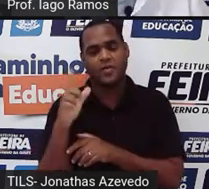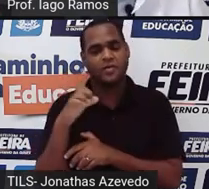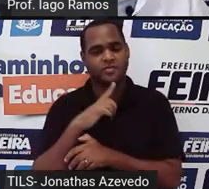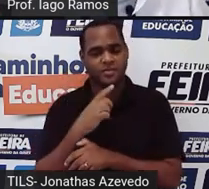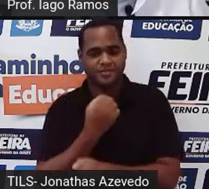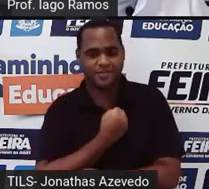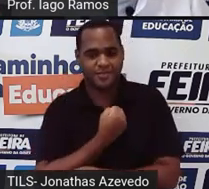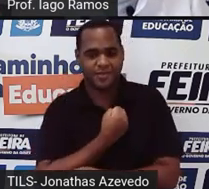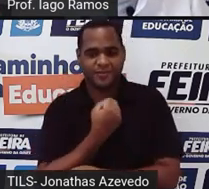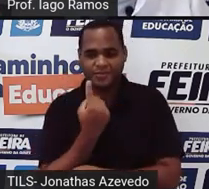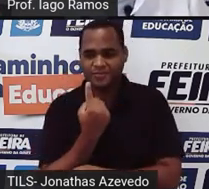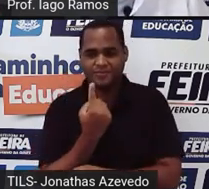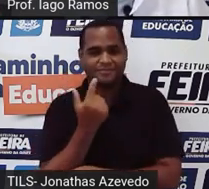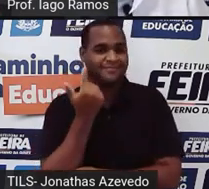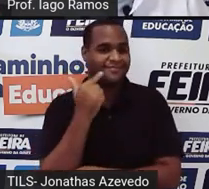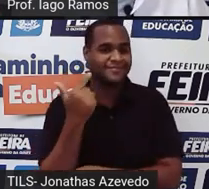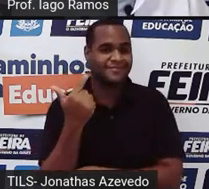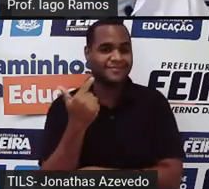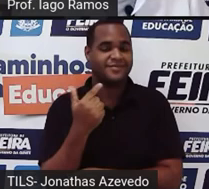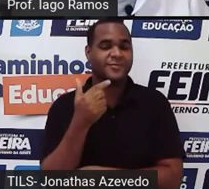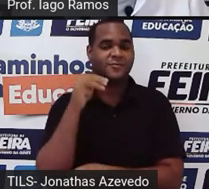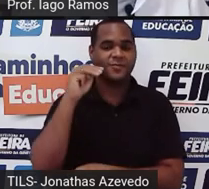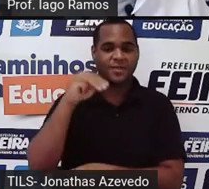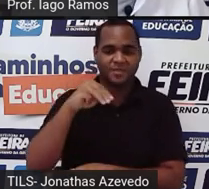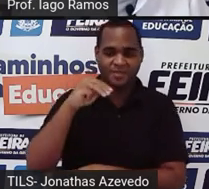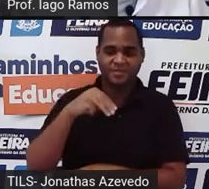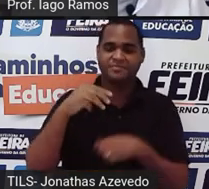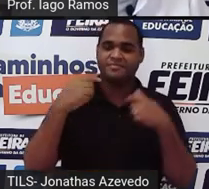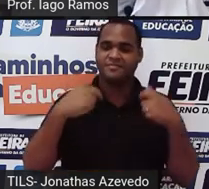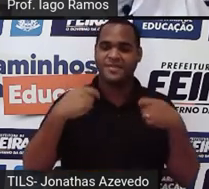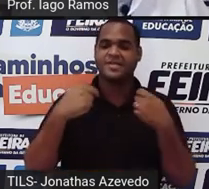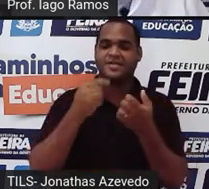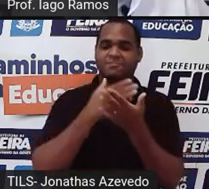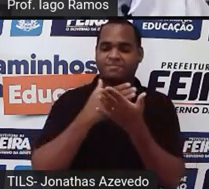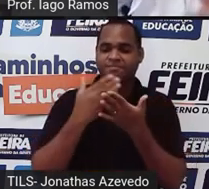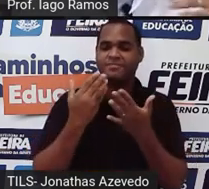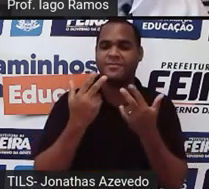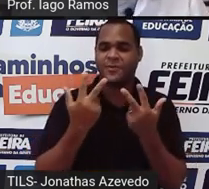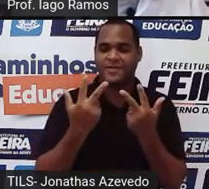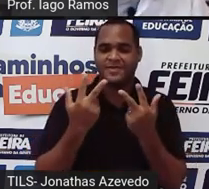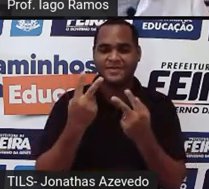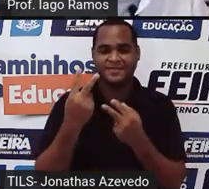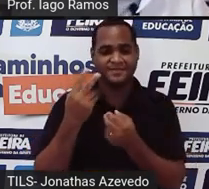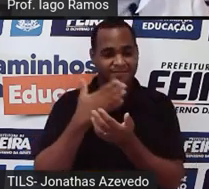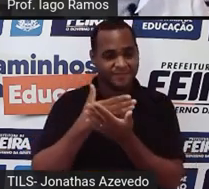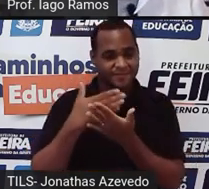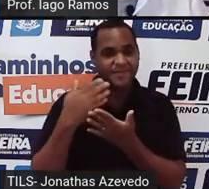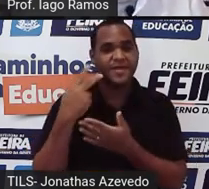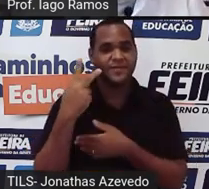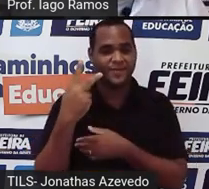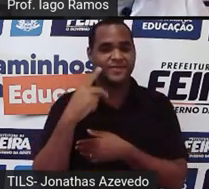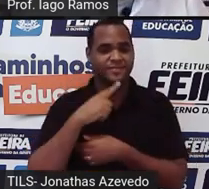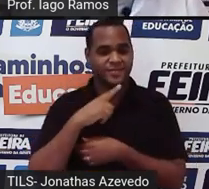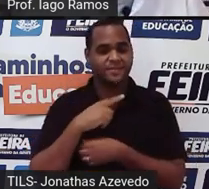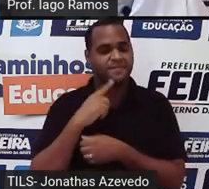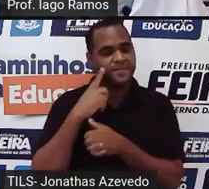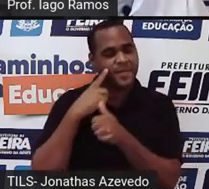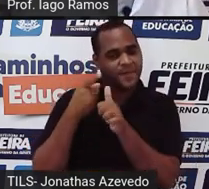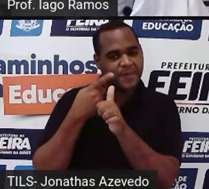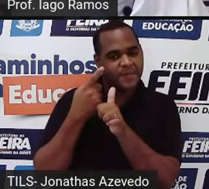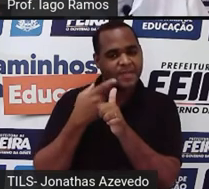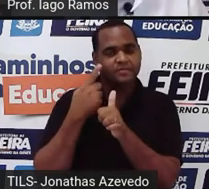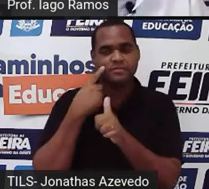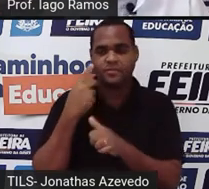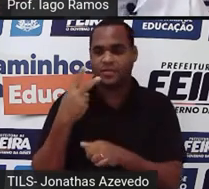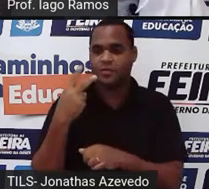1. Então, por isso que esse m aí tem que ser a partir de 2, para ter uma raiz quadrada, uma raiz cúbica, se o índice